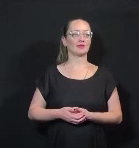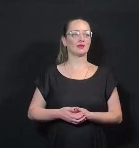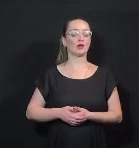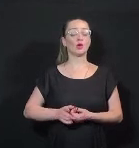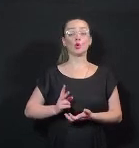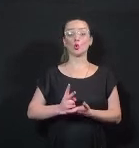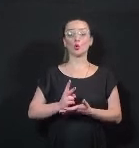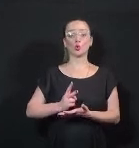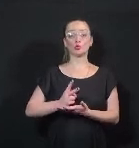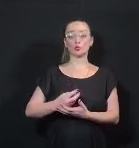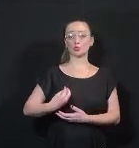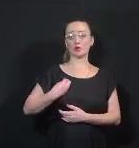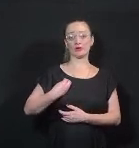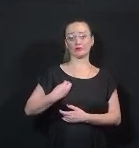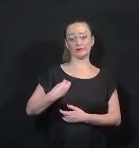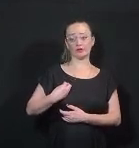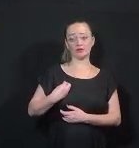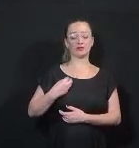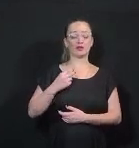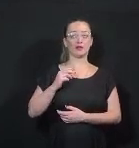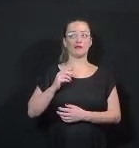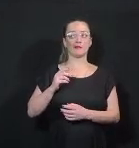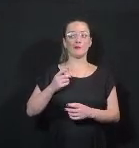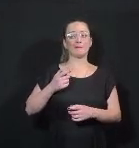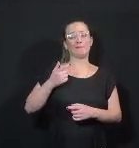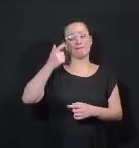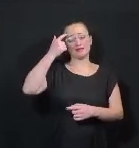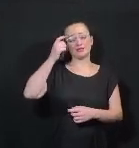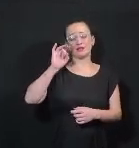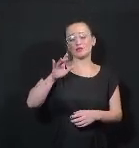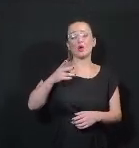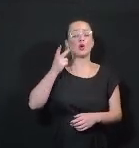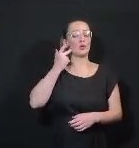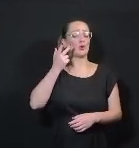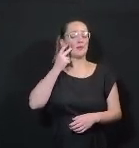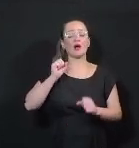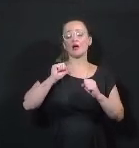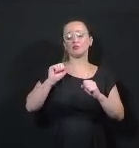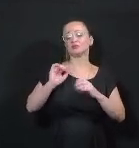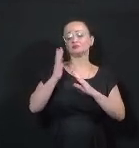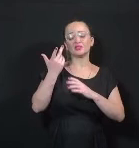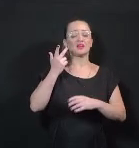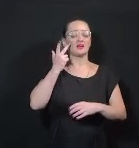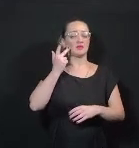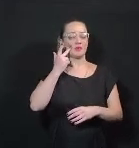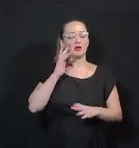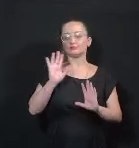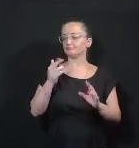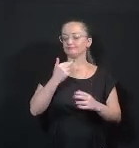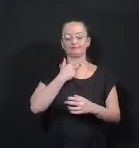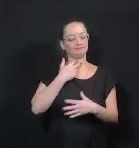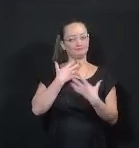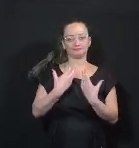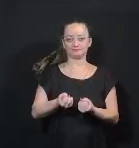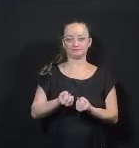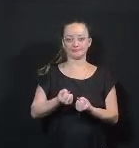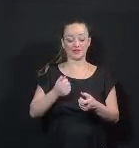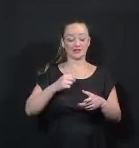convivendo, né, como se fosse uma coisa comum, normal, não é? Com altas taxas